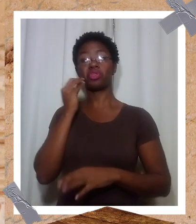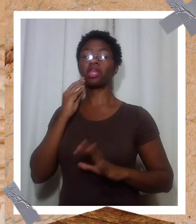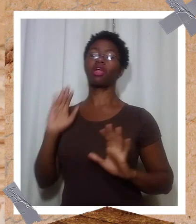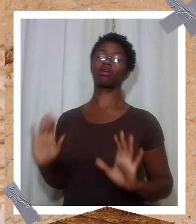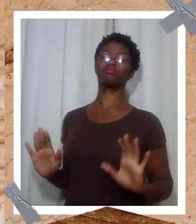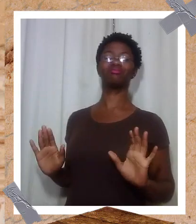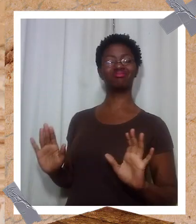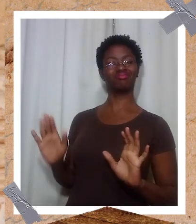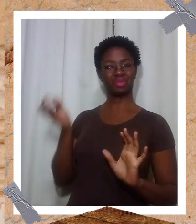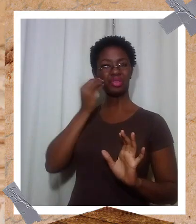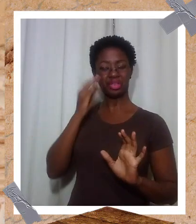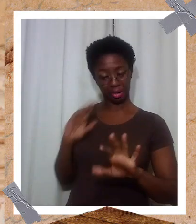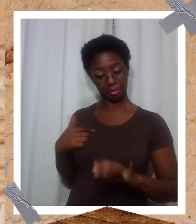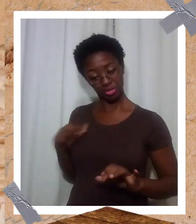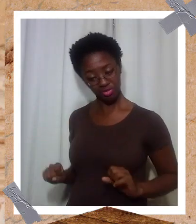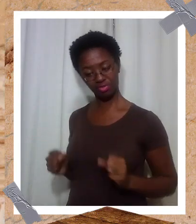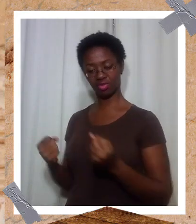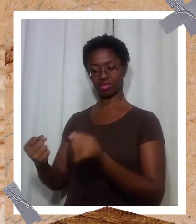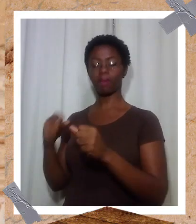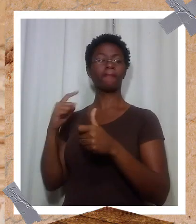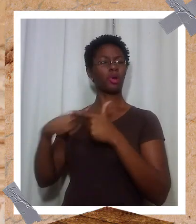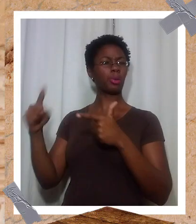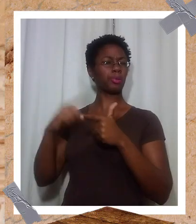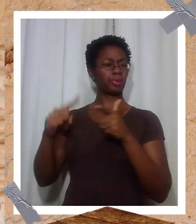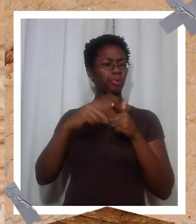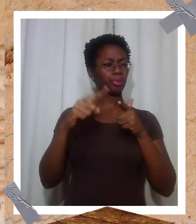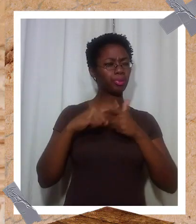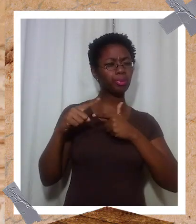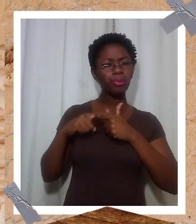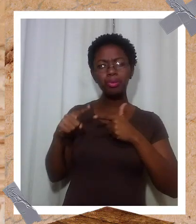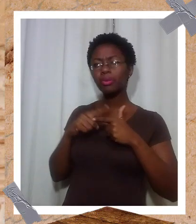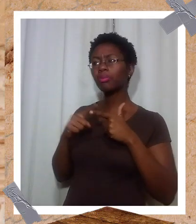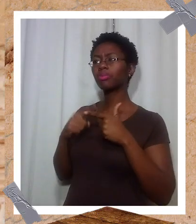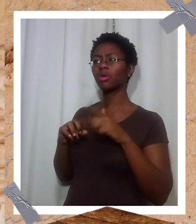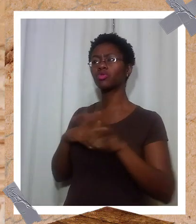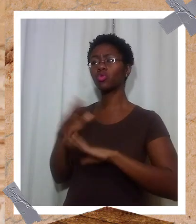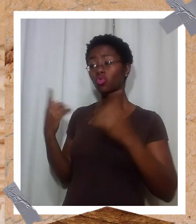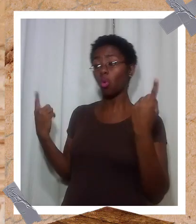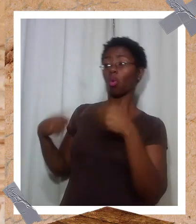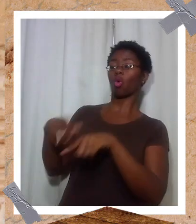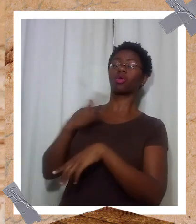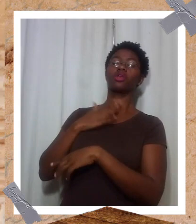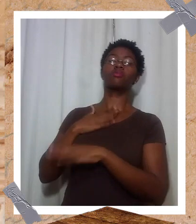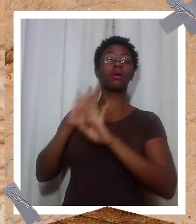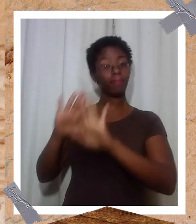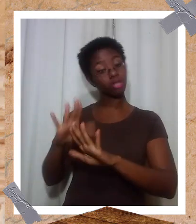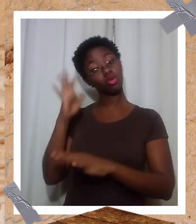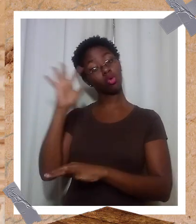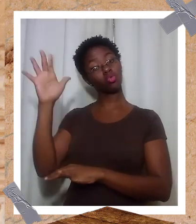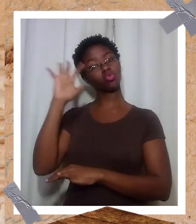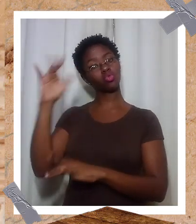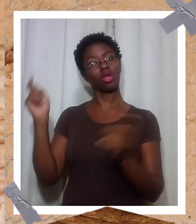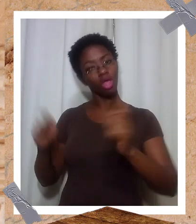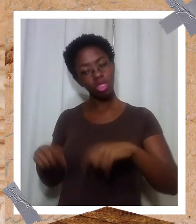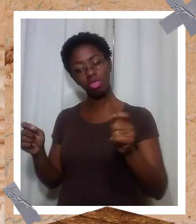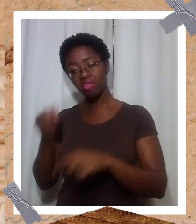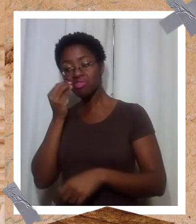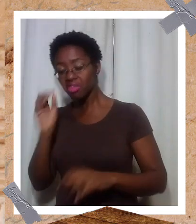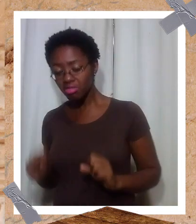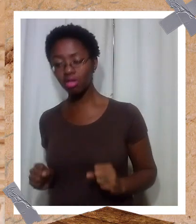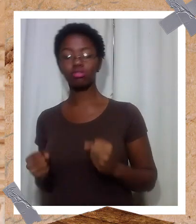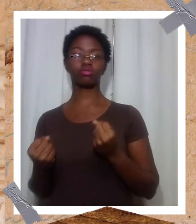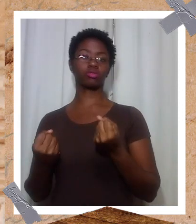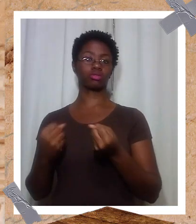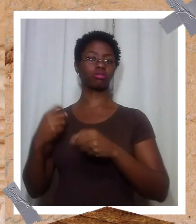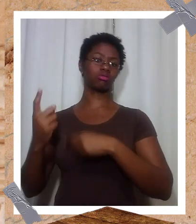diante de toda a adversidade contra o meu sonho. Mas eu sonhei, eu tive o direito de sonhar. E aí, tudo